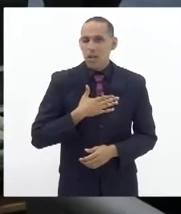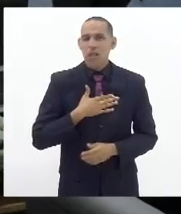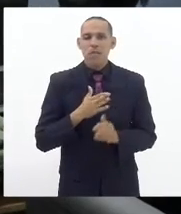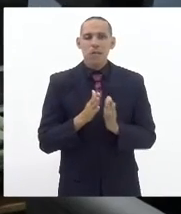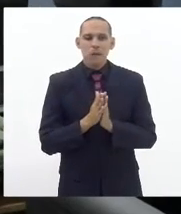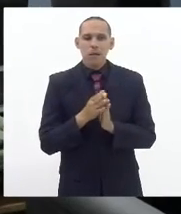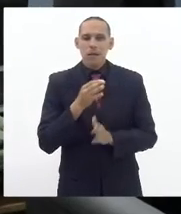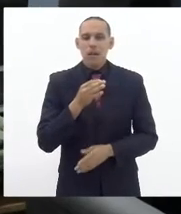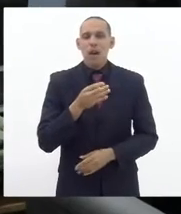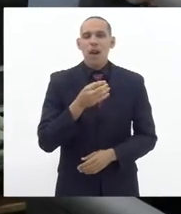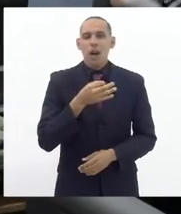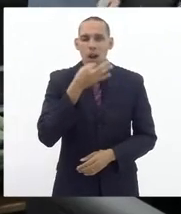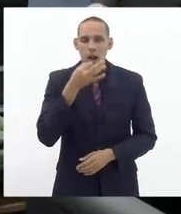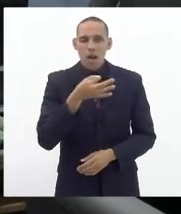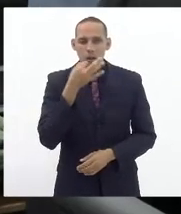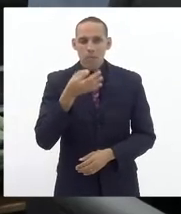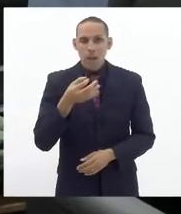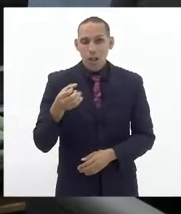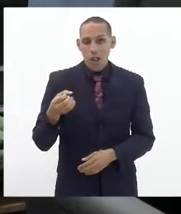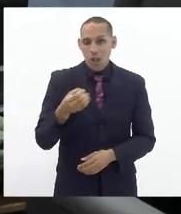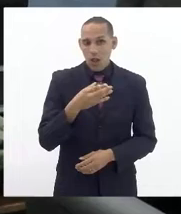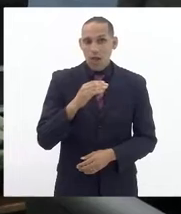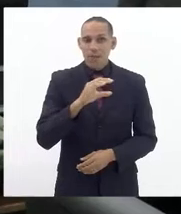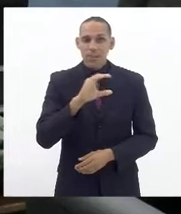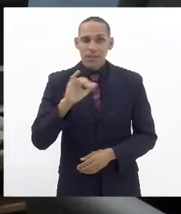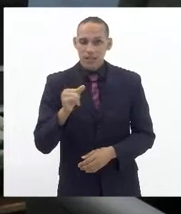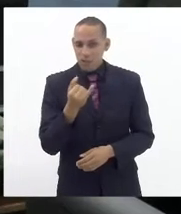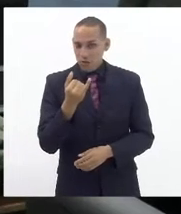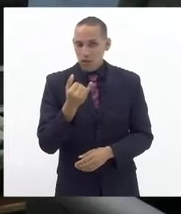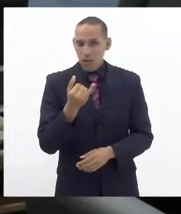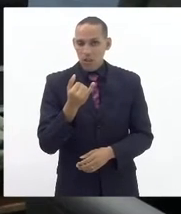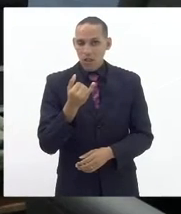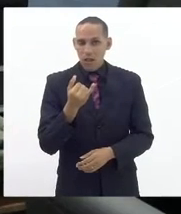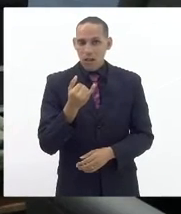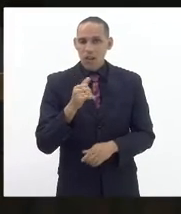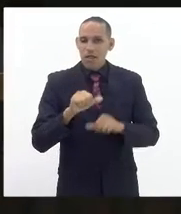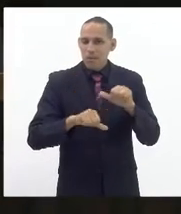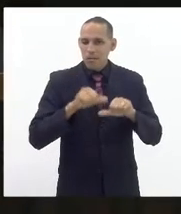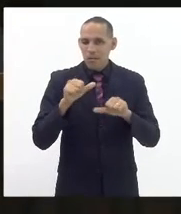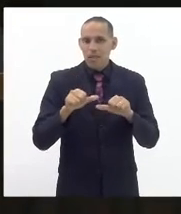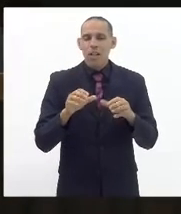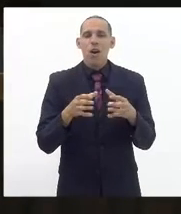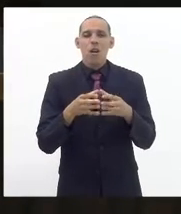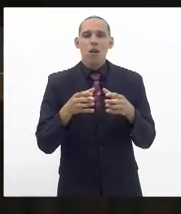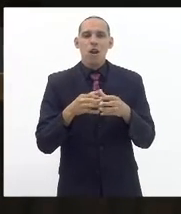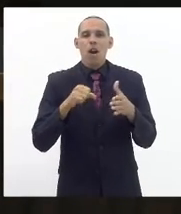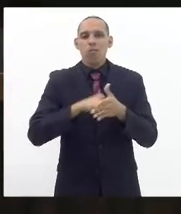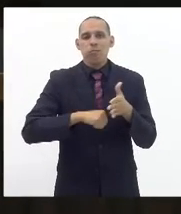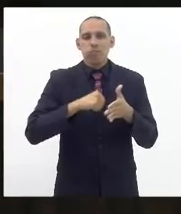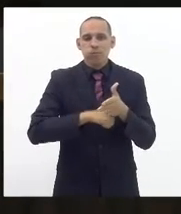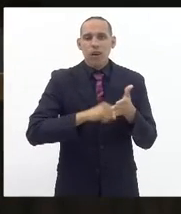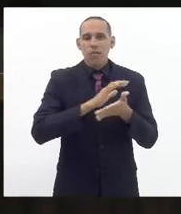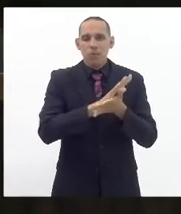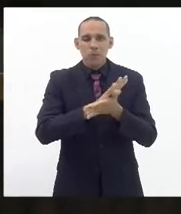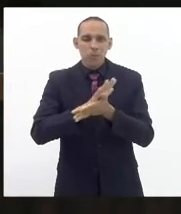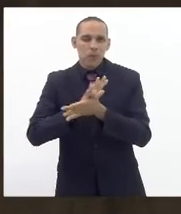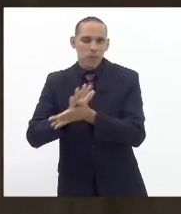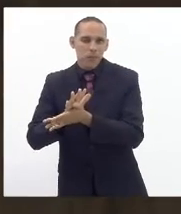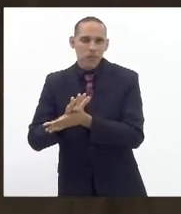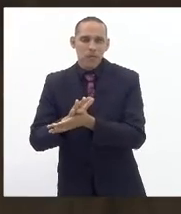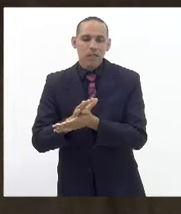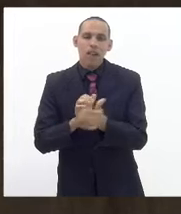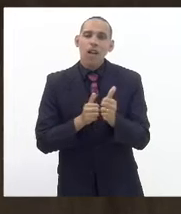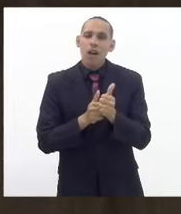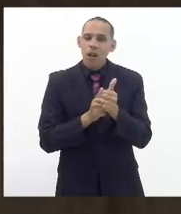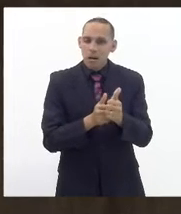o parecer a partir da nova manifestação da CCJ. Então, pela Comissão de Combate às Discriminações. Acompanho